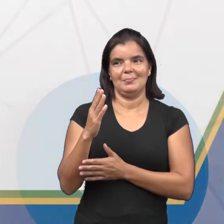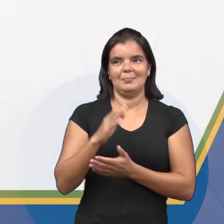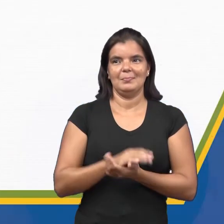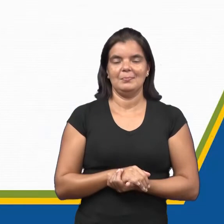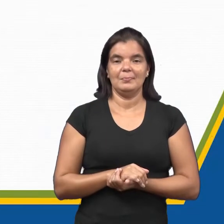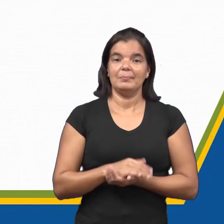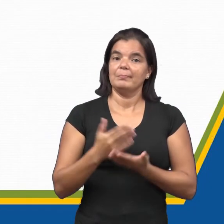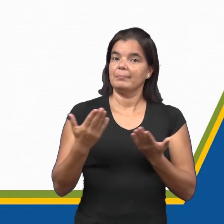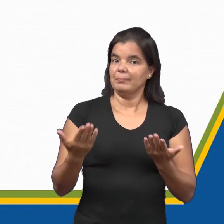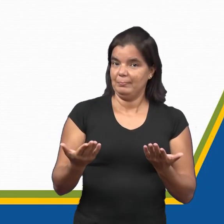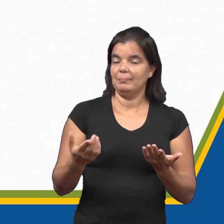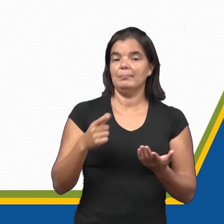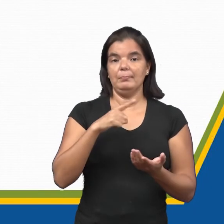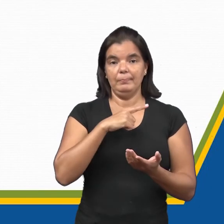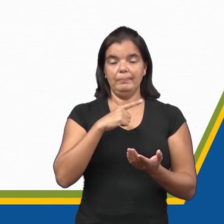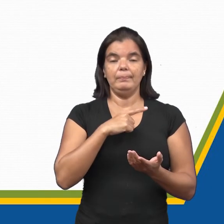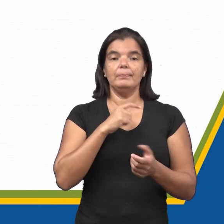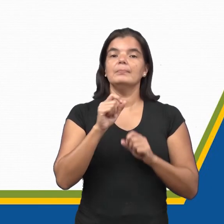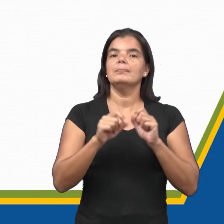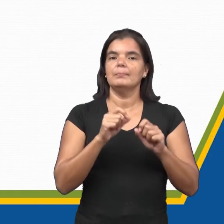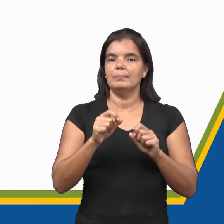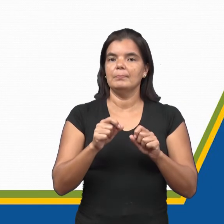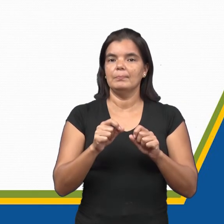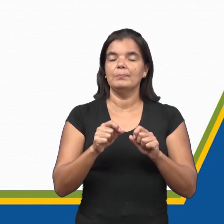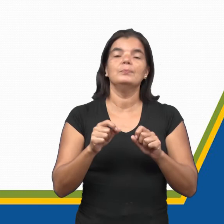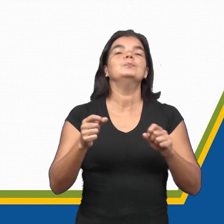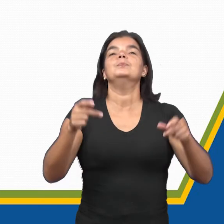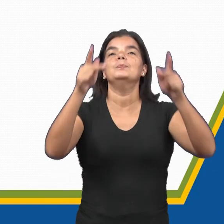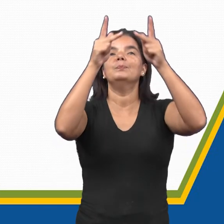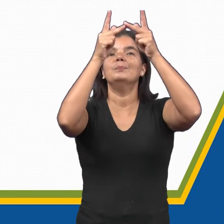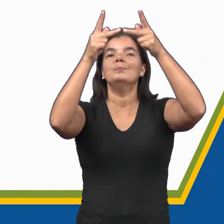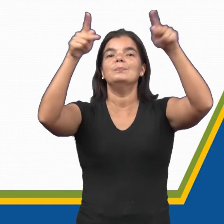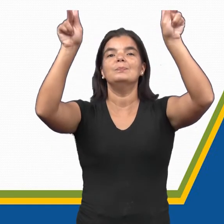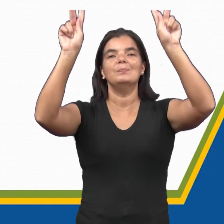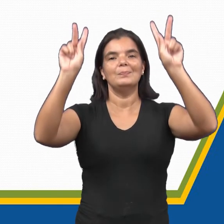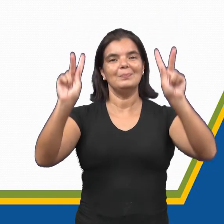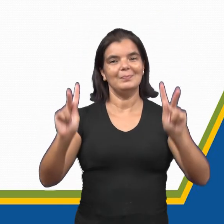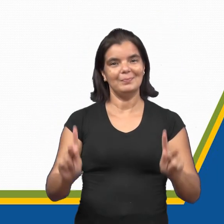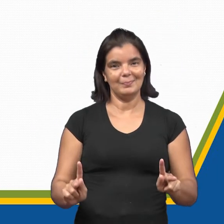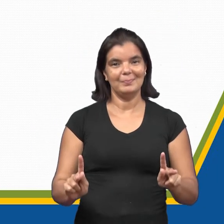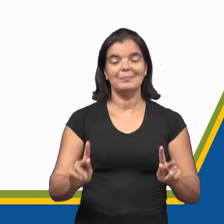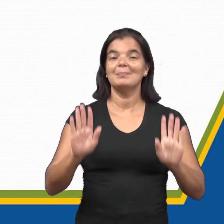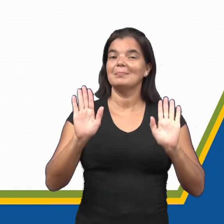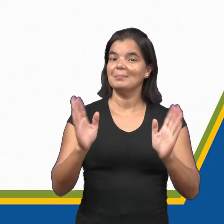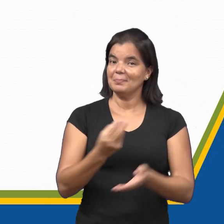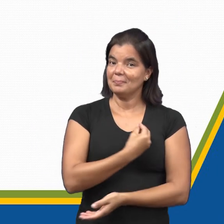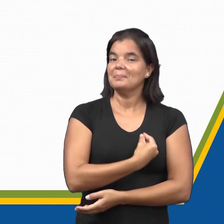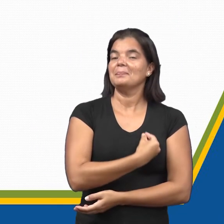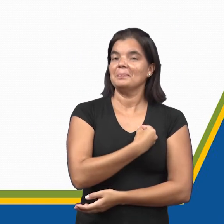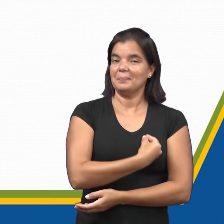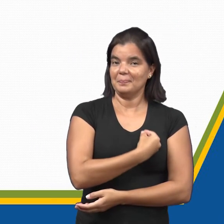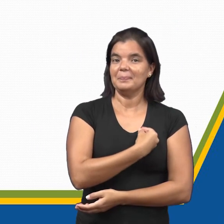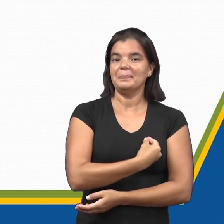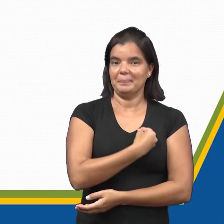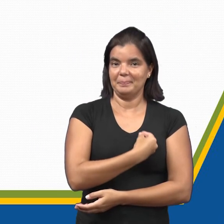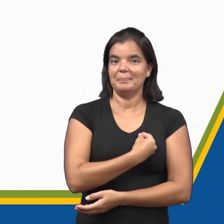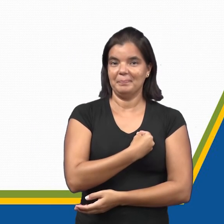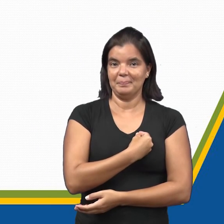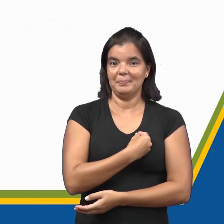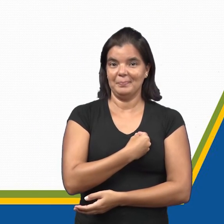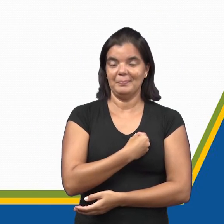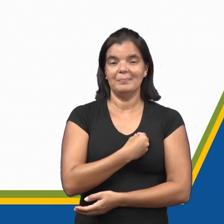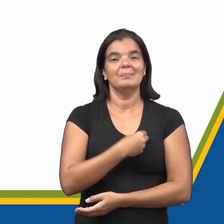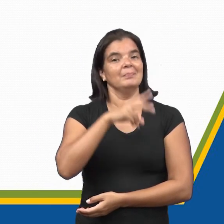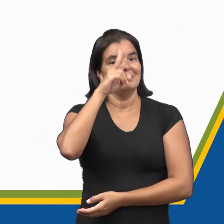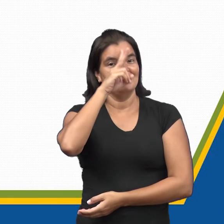E por fim, nós vamos chegar ao Palácio Rio Branco, que é a mais viva e simbólica obra sobre